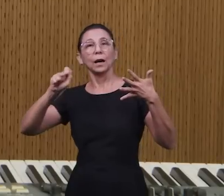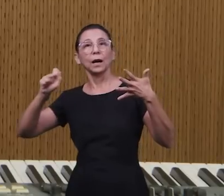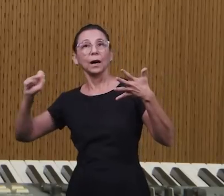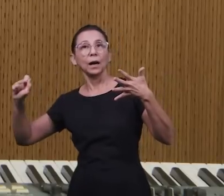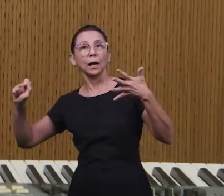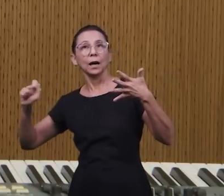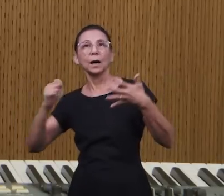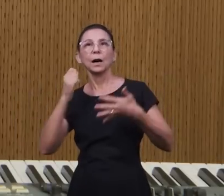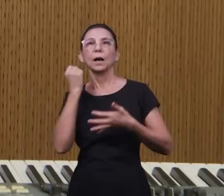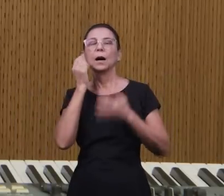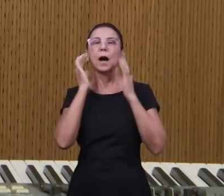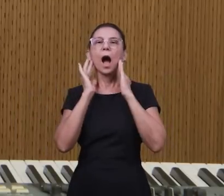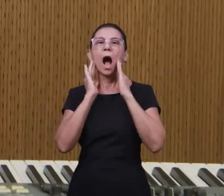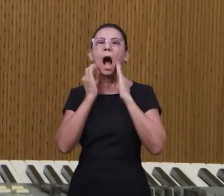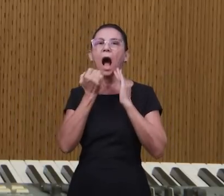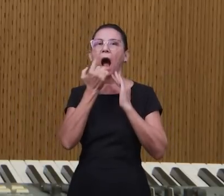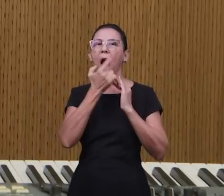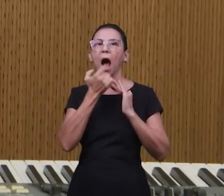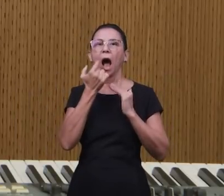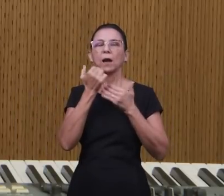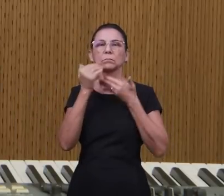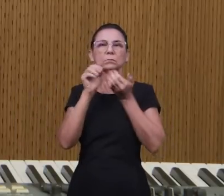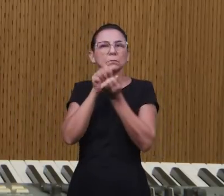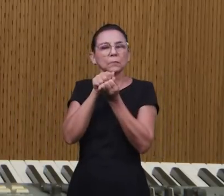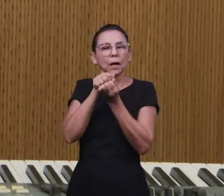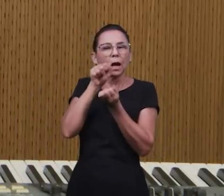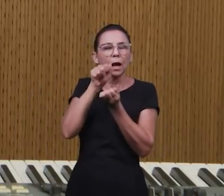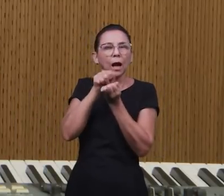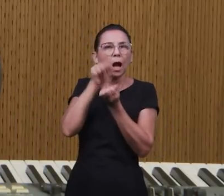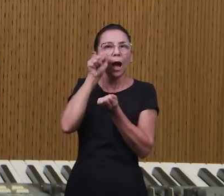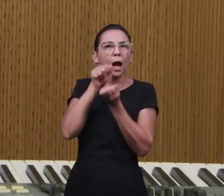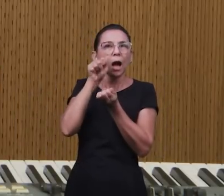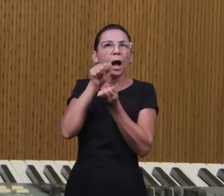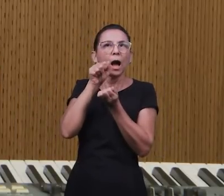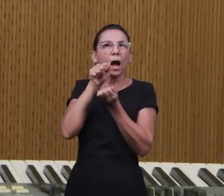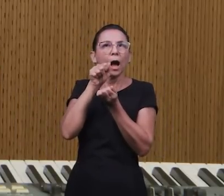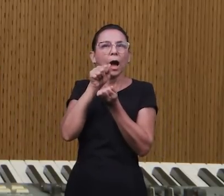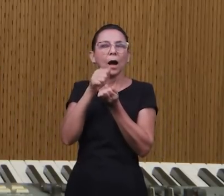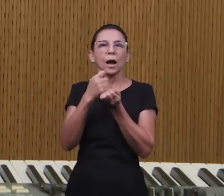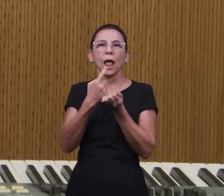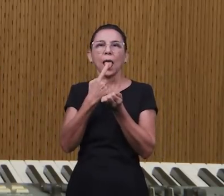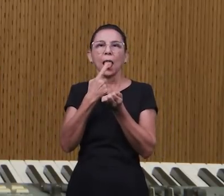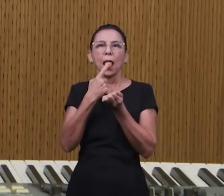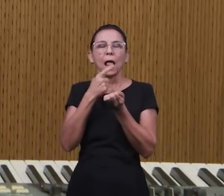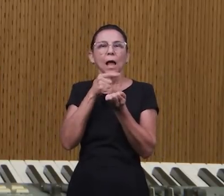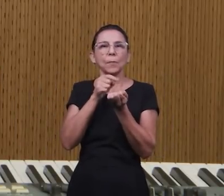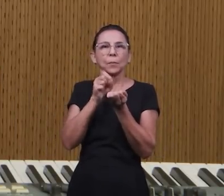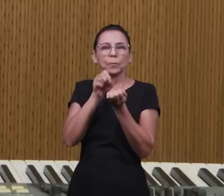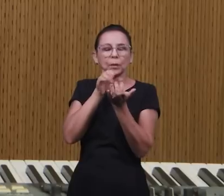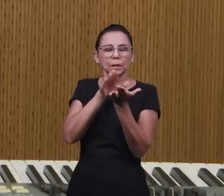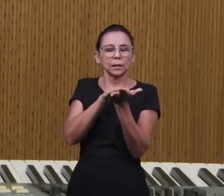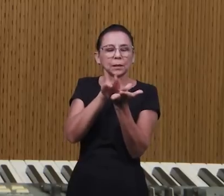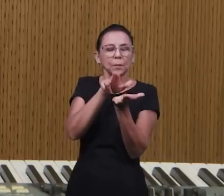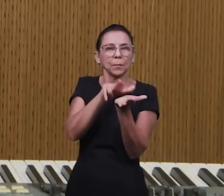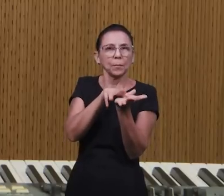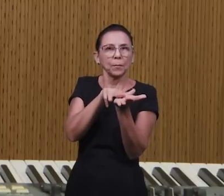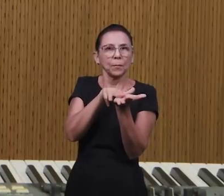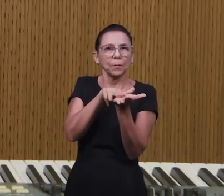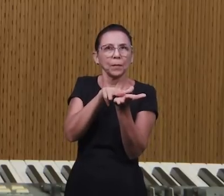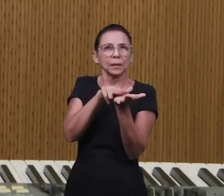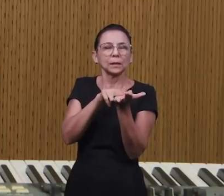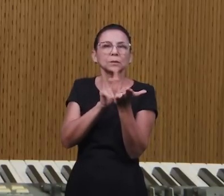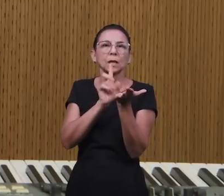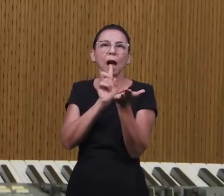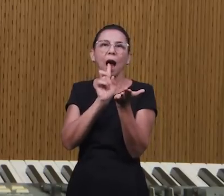Eu tenho a boca um pouco mais aberta, a mandíbula um pouco mais para baixo, a língua está paradinha ali dentro da boca, o meu céu